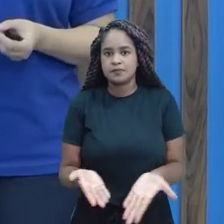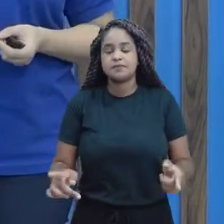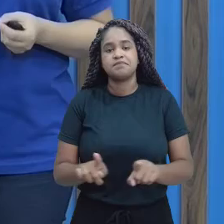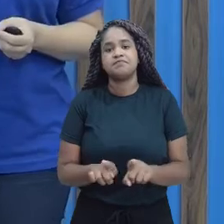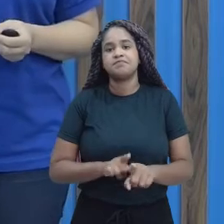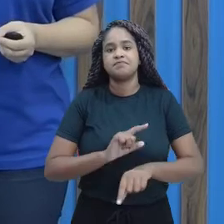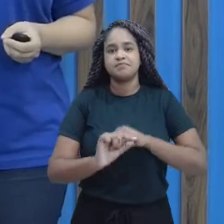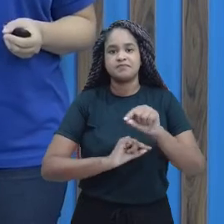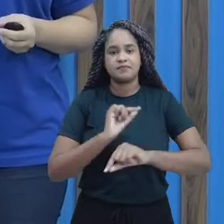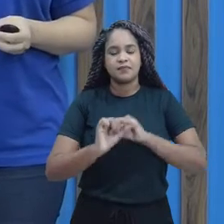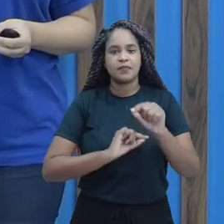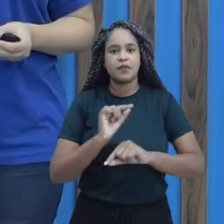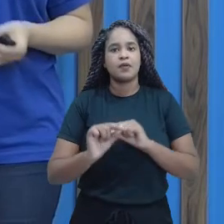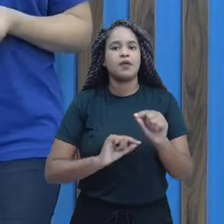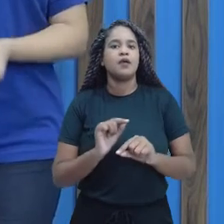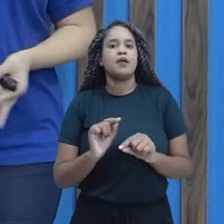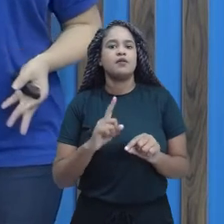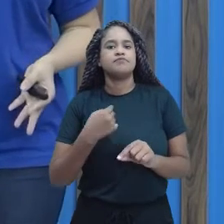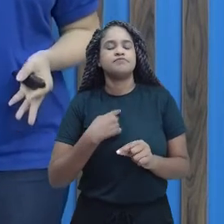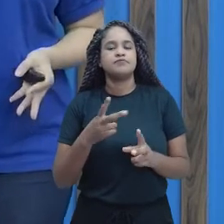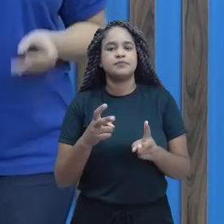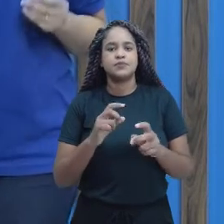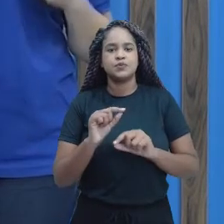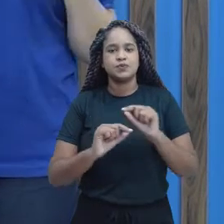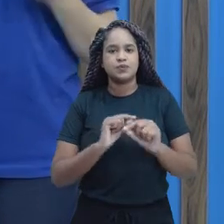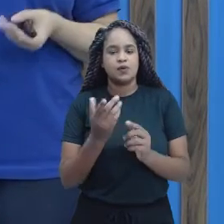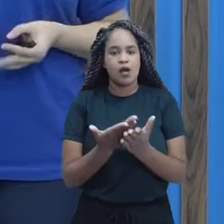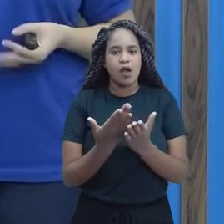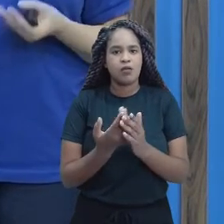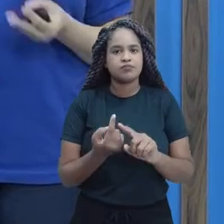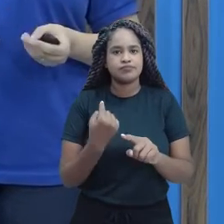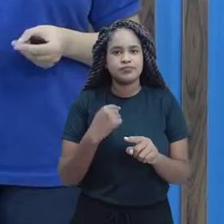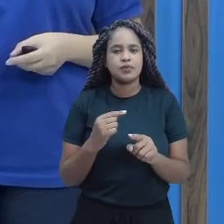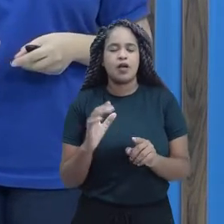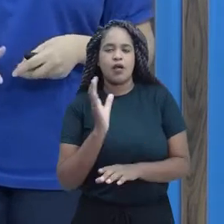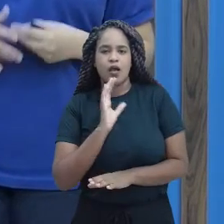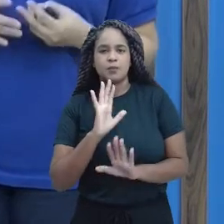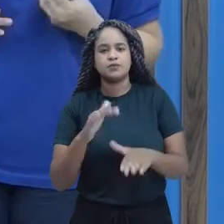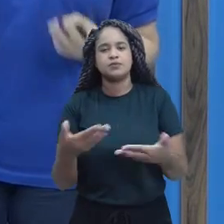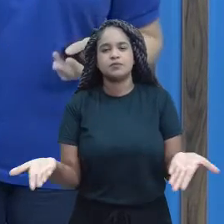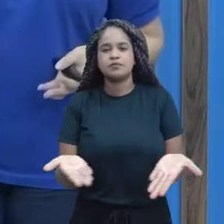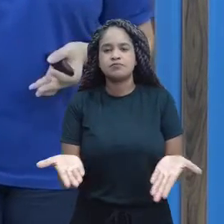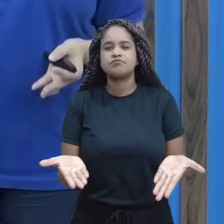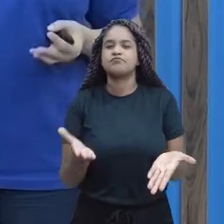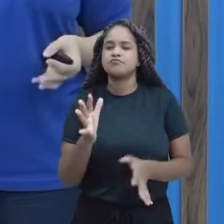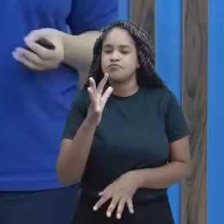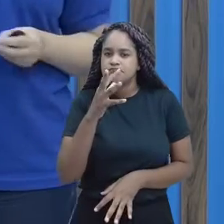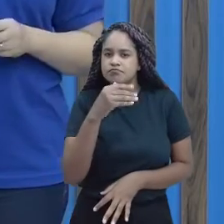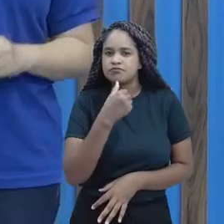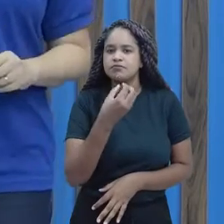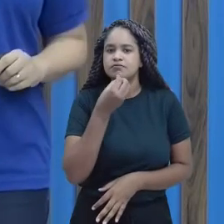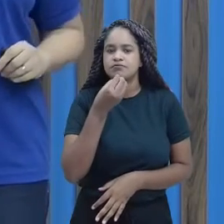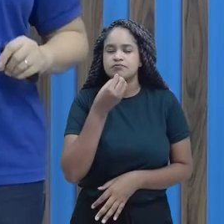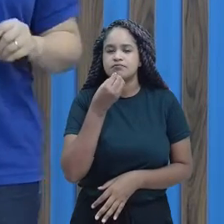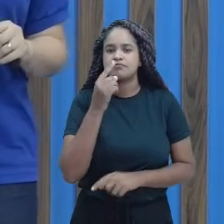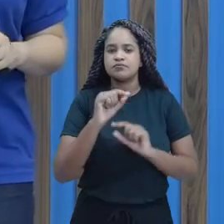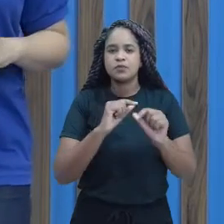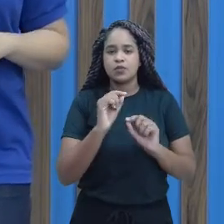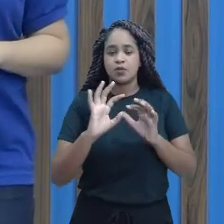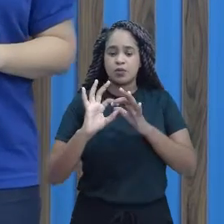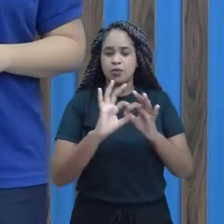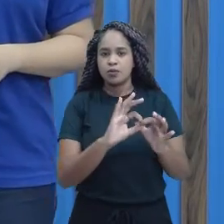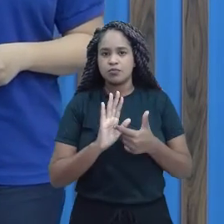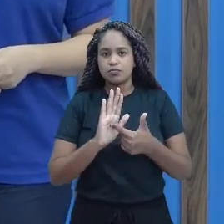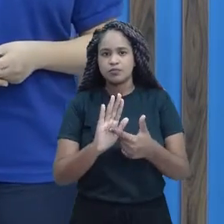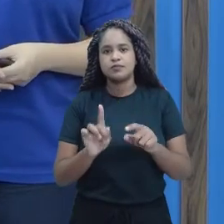aí o finalzinho da aula um pouco corrido, a gente trouxe a revisão hoje para explanar um pouquinho mais devagar e trazer para vocês o contexto e avançar um pouquinho